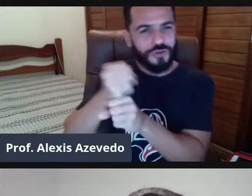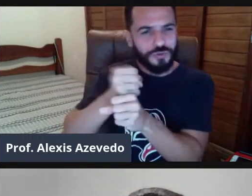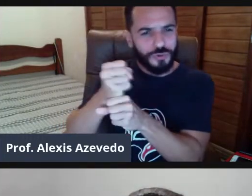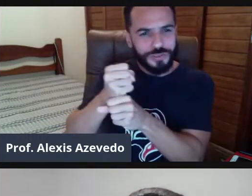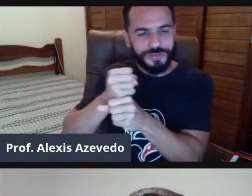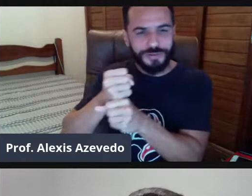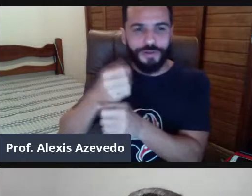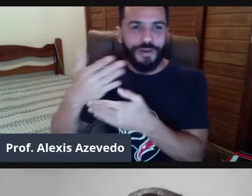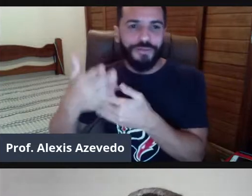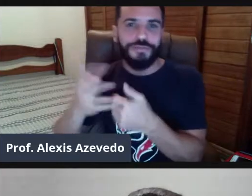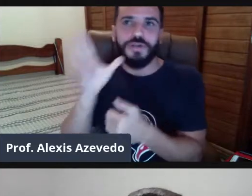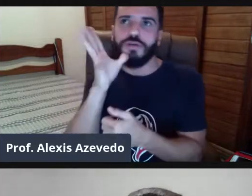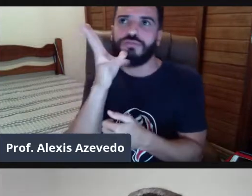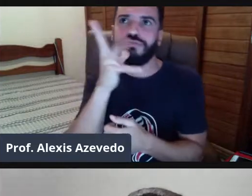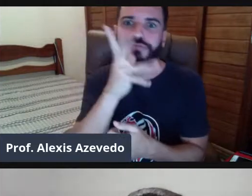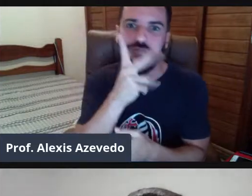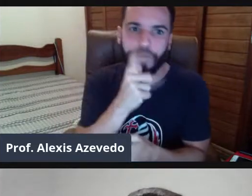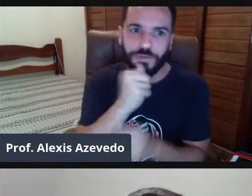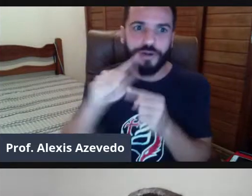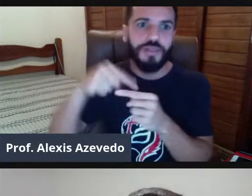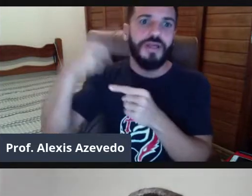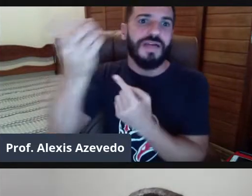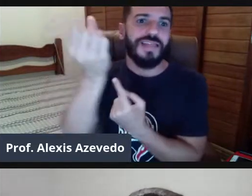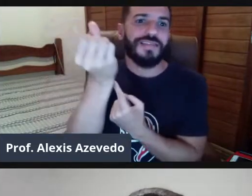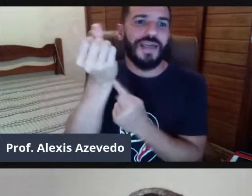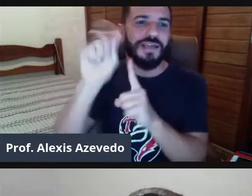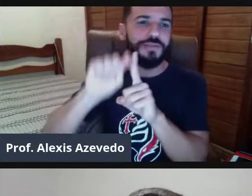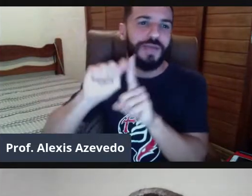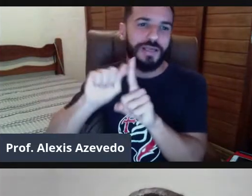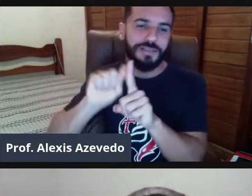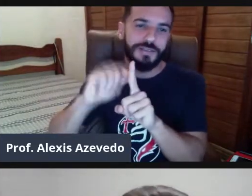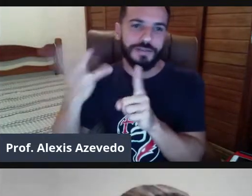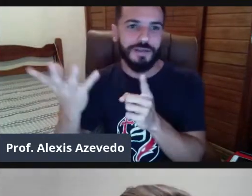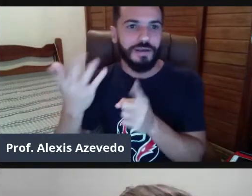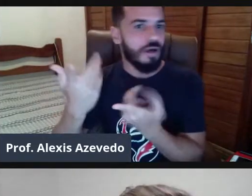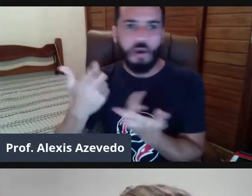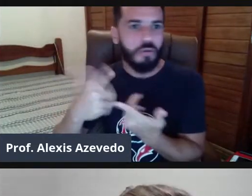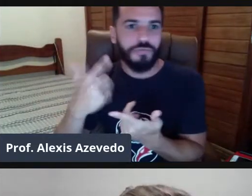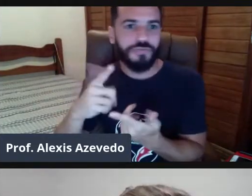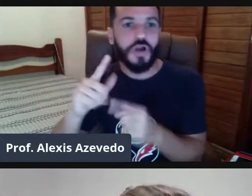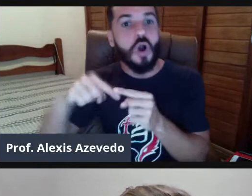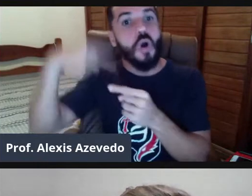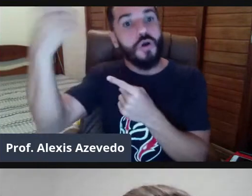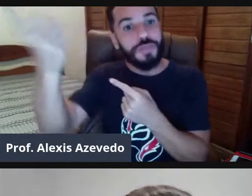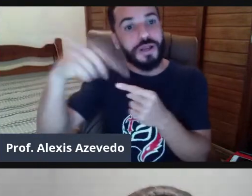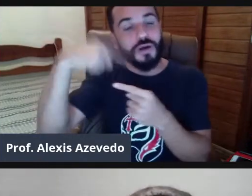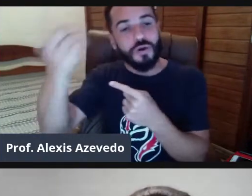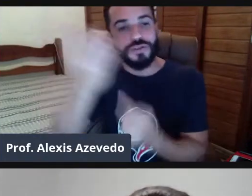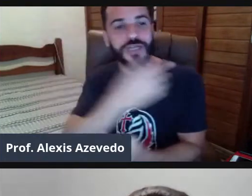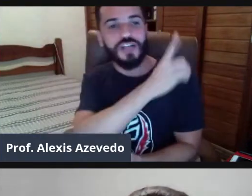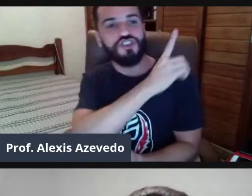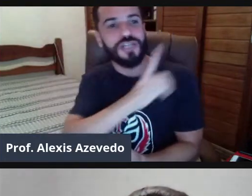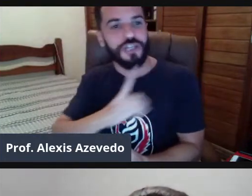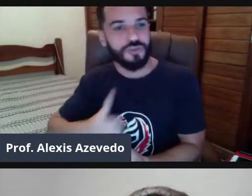acontecer lá no meio do ano, no final do ano, ou às vezes em outra gestão, né?